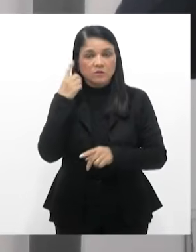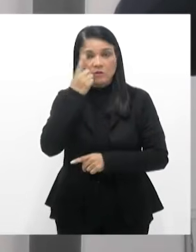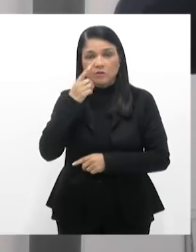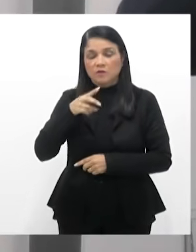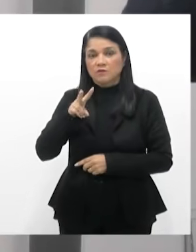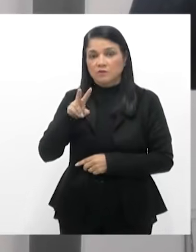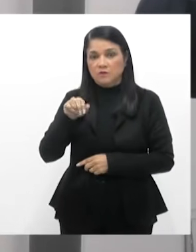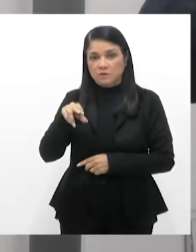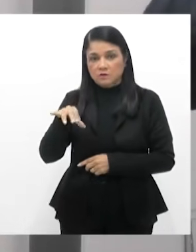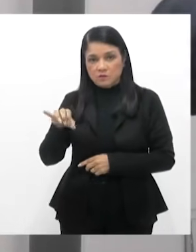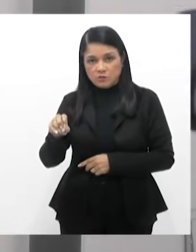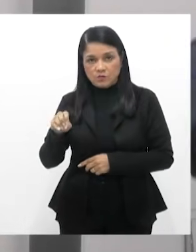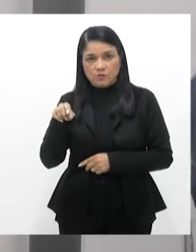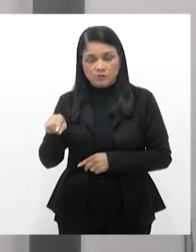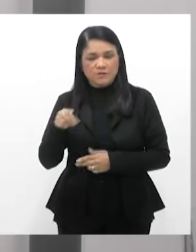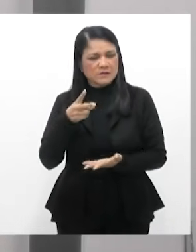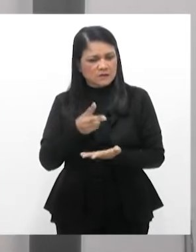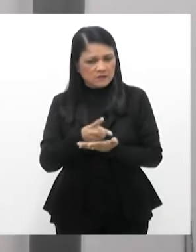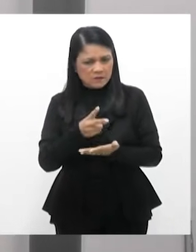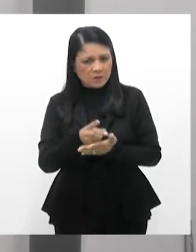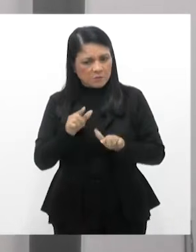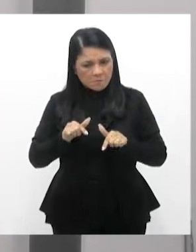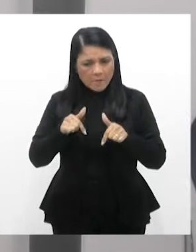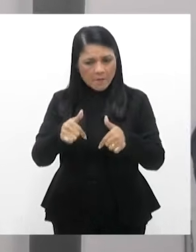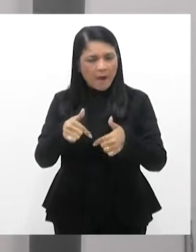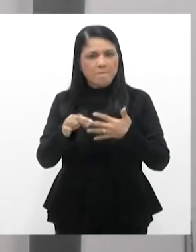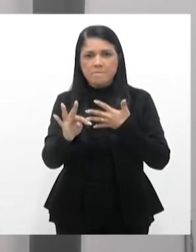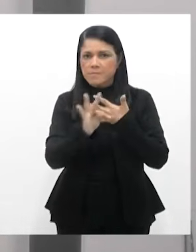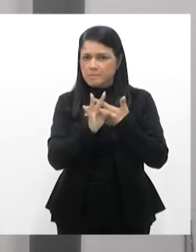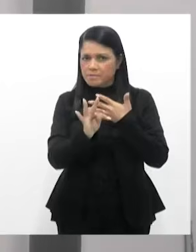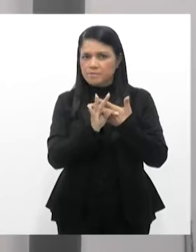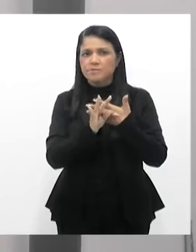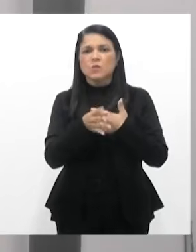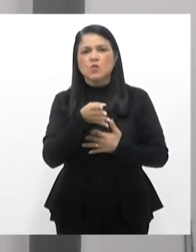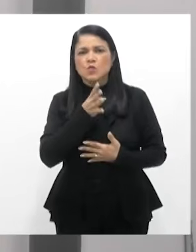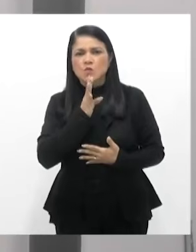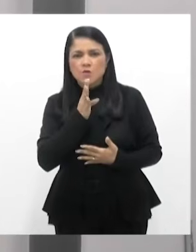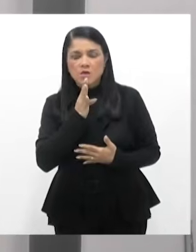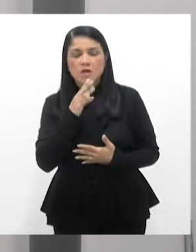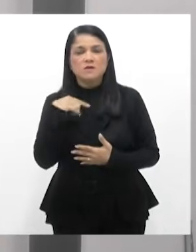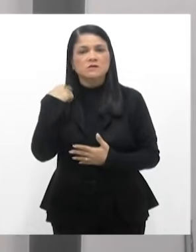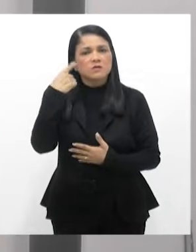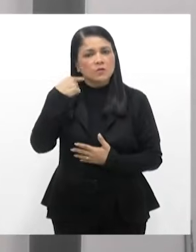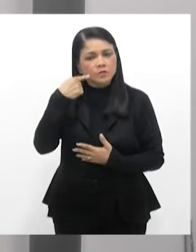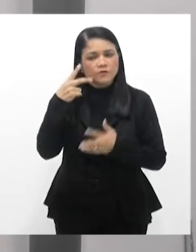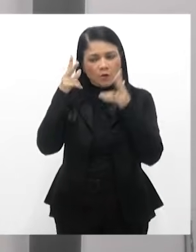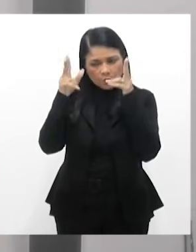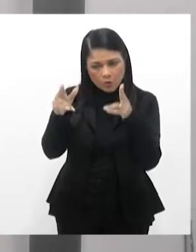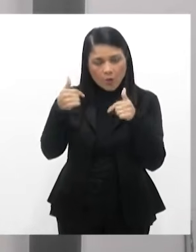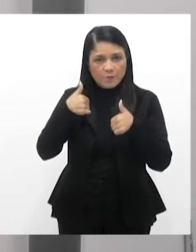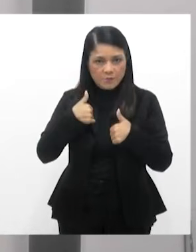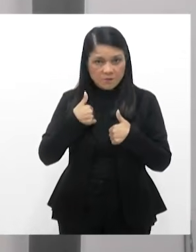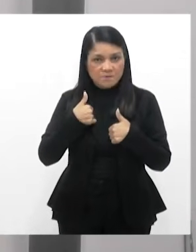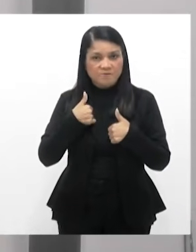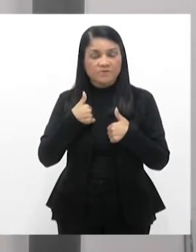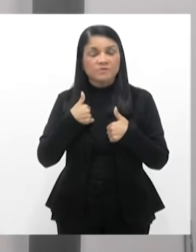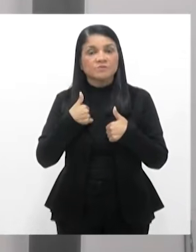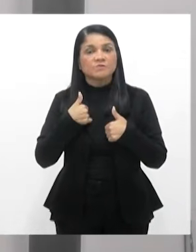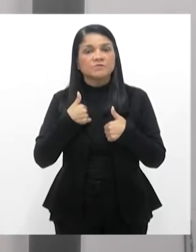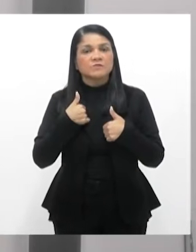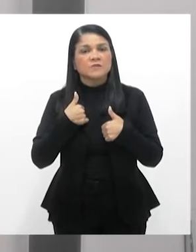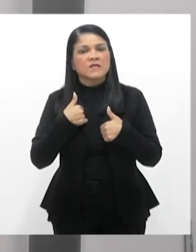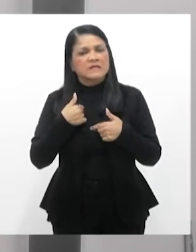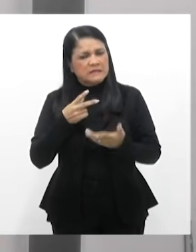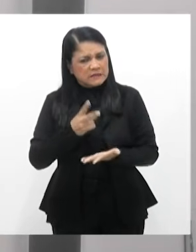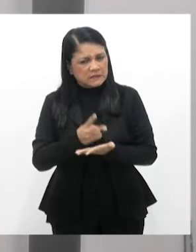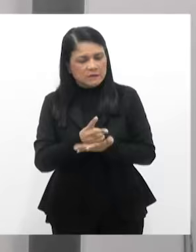de fato, sempre se mostrou muito técnico, conhece advogado como eu, não por isso, mas